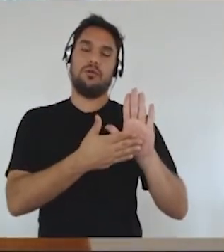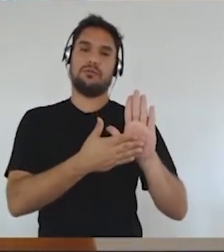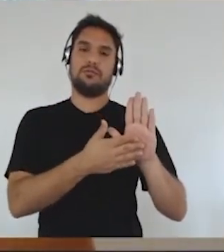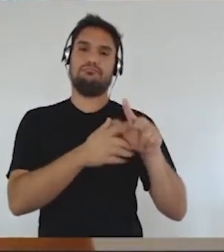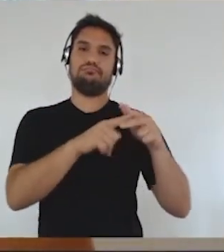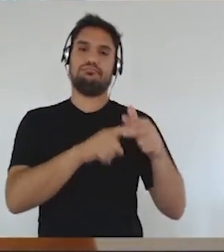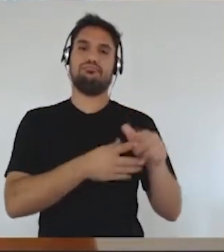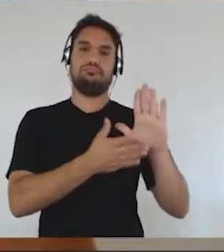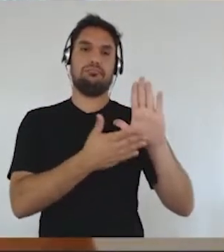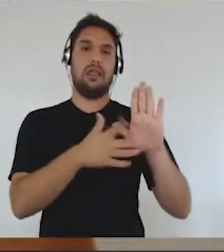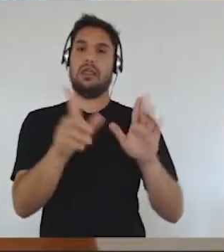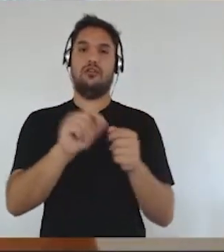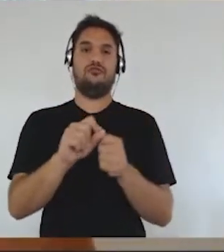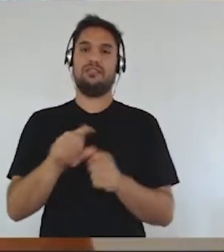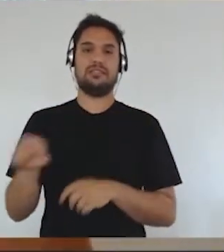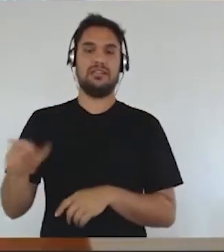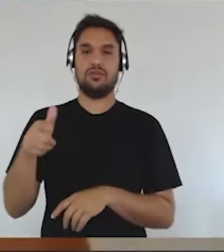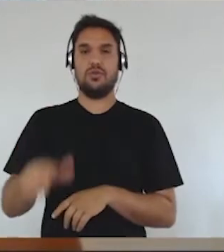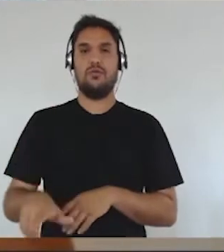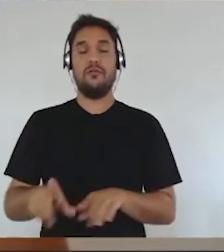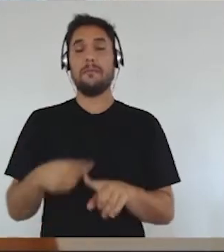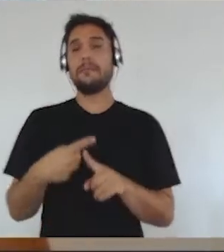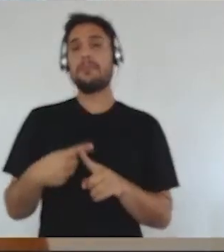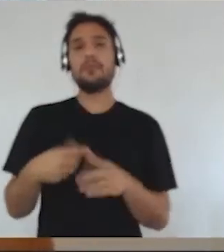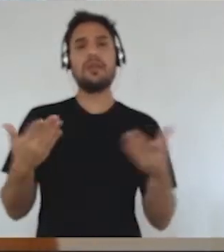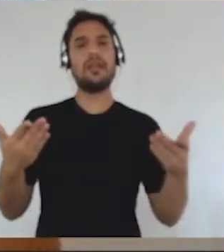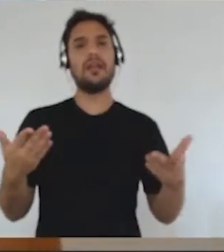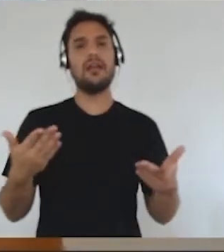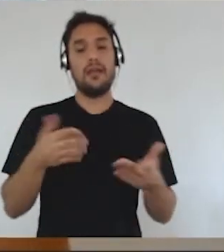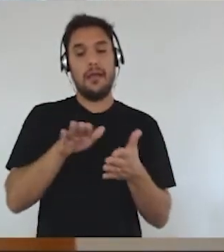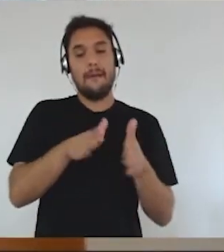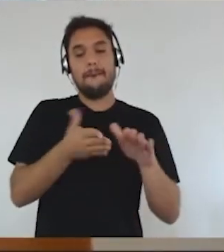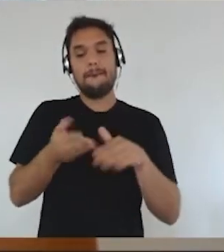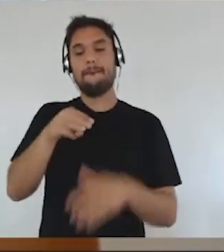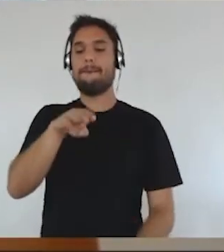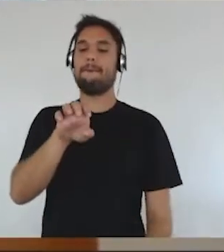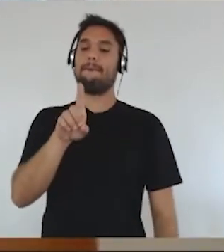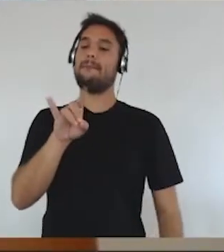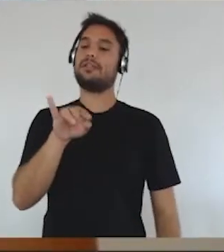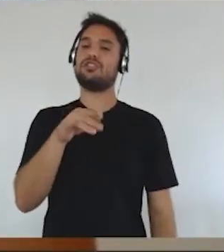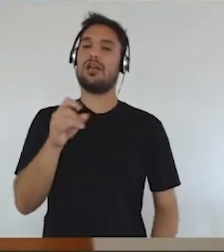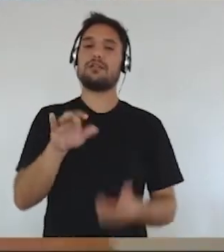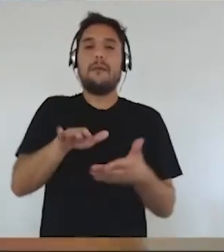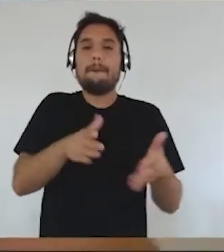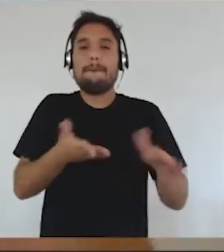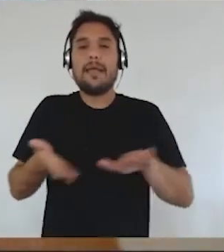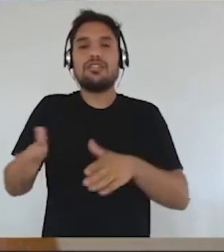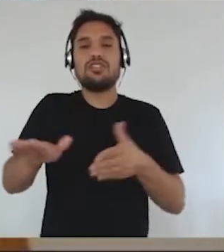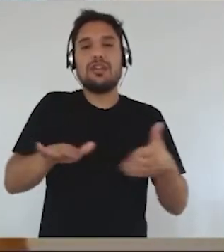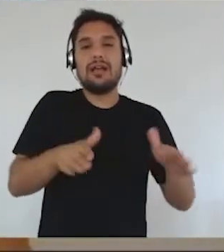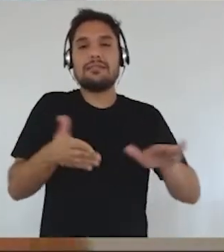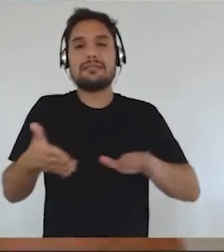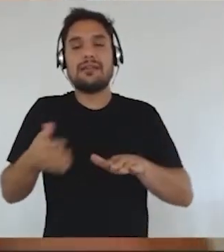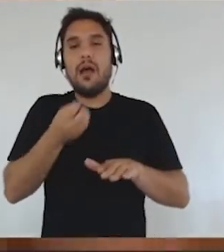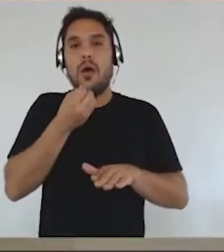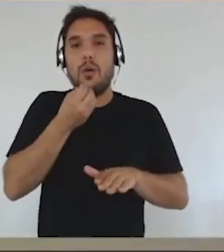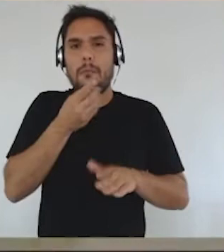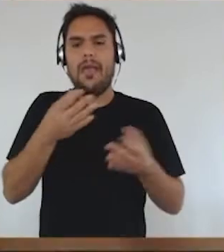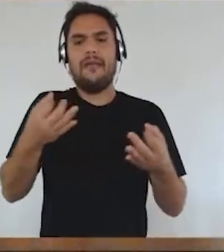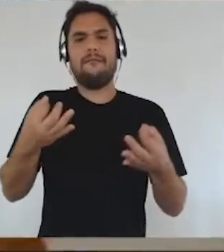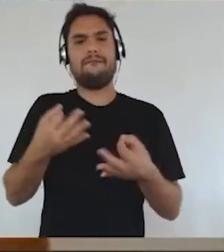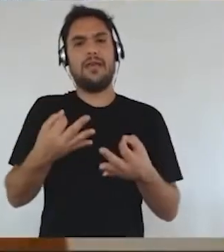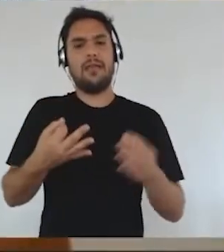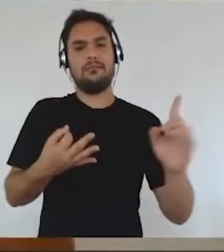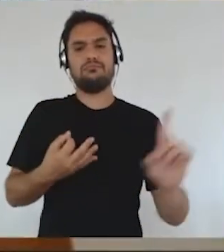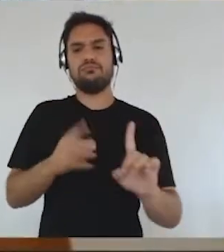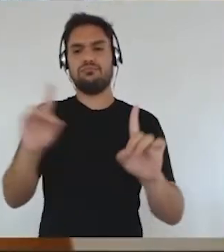não para ser executado. Por quê, gente? Porque na mediação, uma mediação bem feita, as partes se comprometem. E